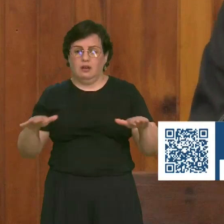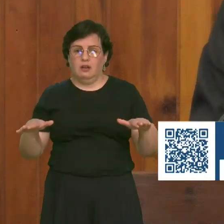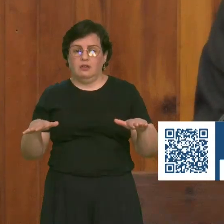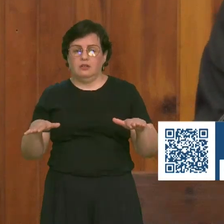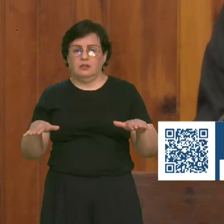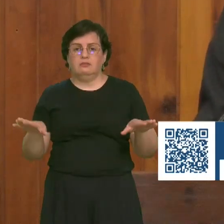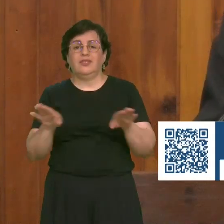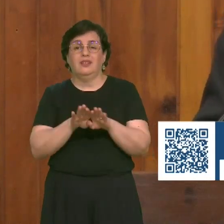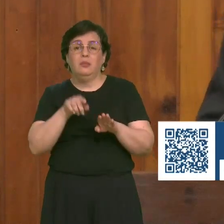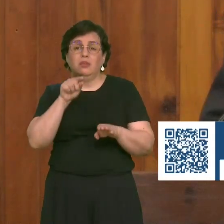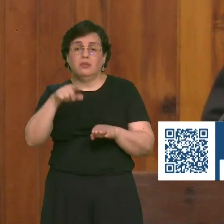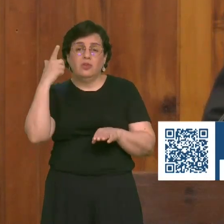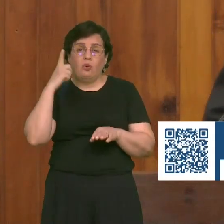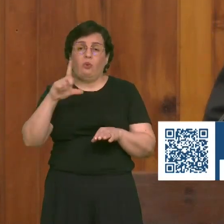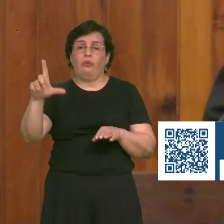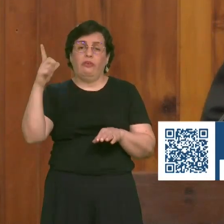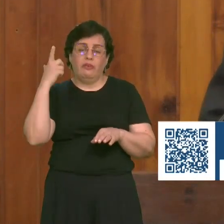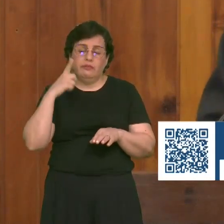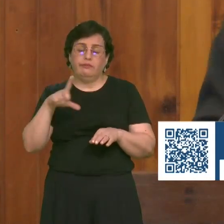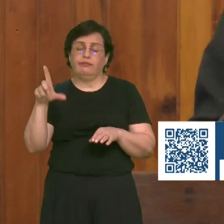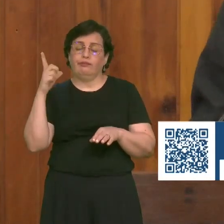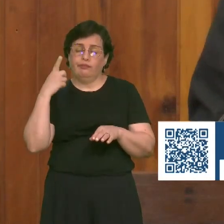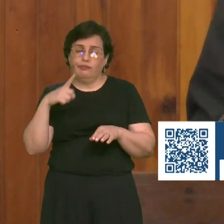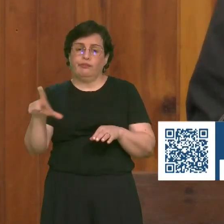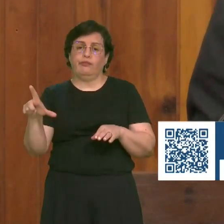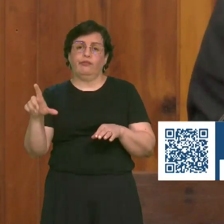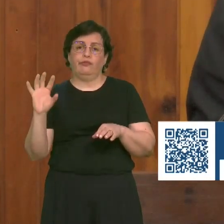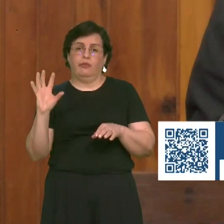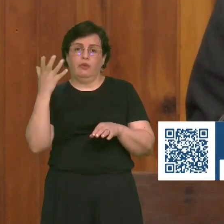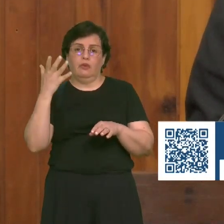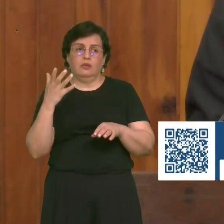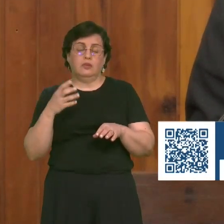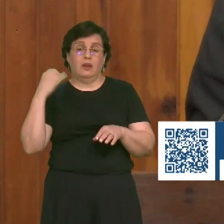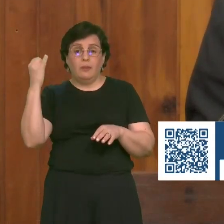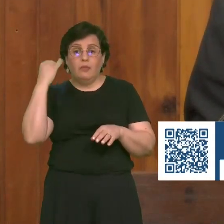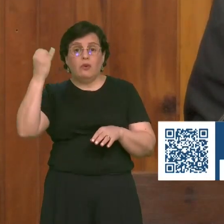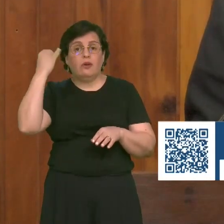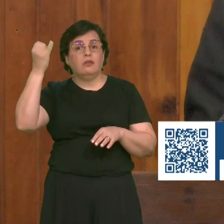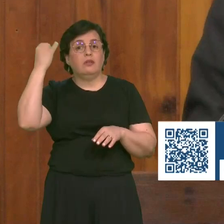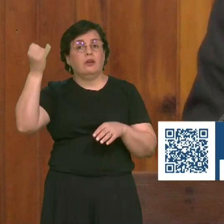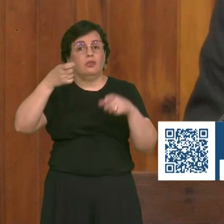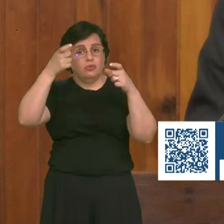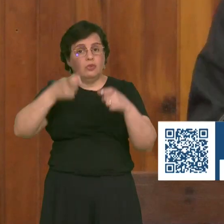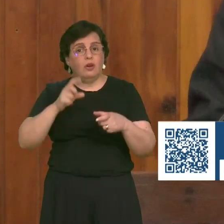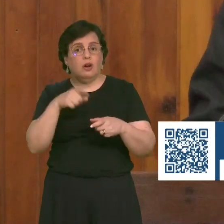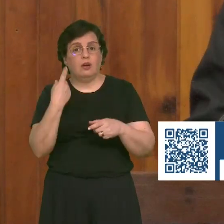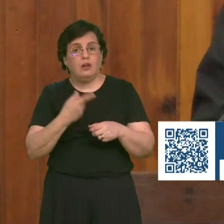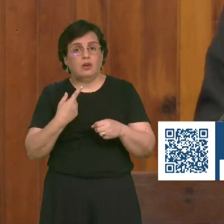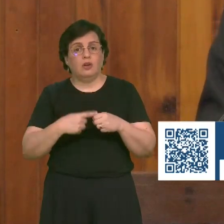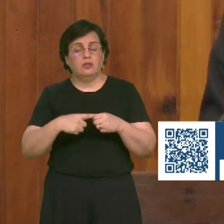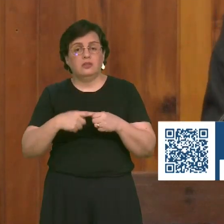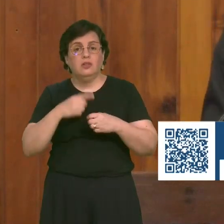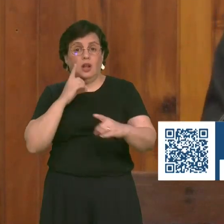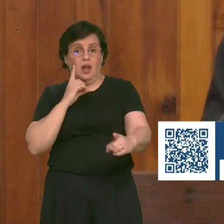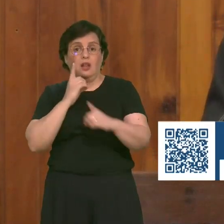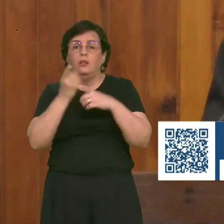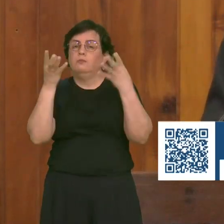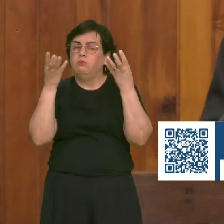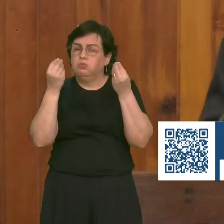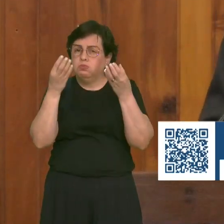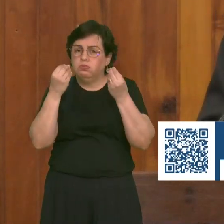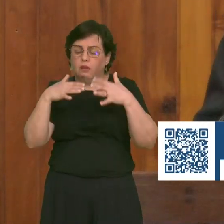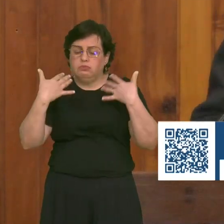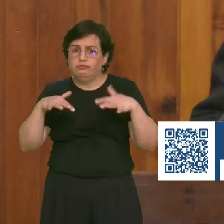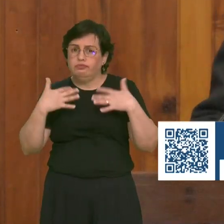recorrente ao UBS Nova Marília que é uma OBS importante da nossa cidade atende uma população grande da zona